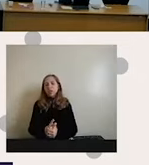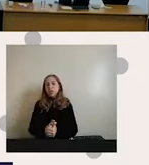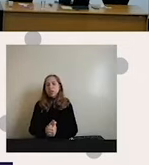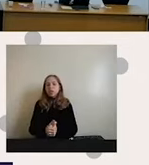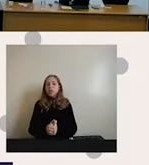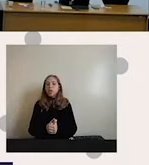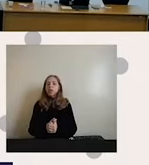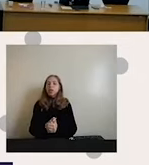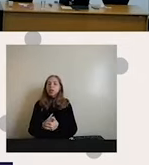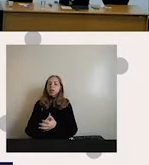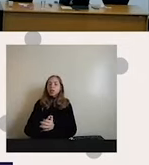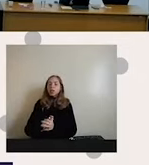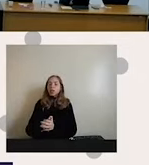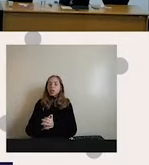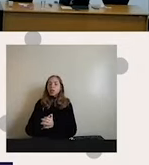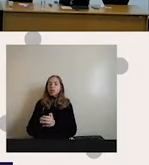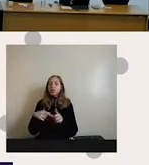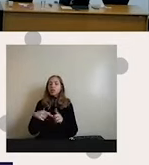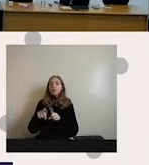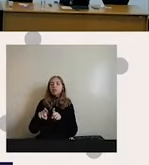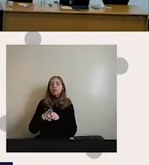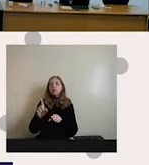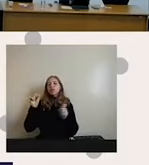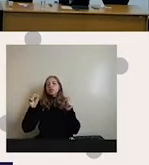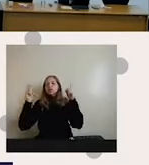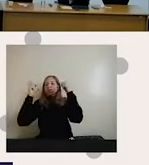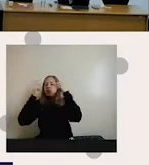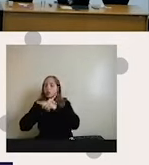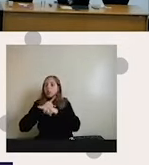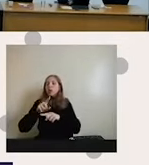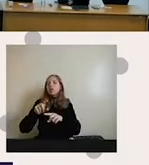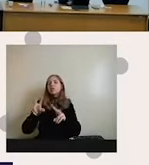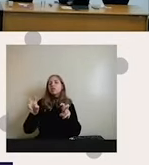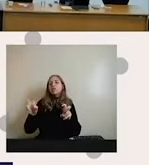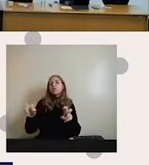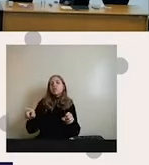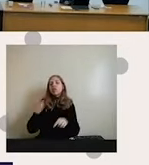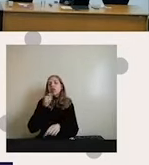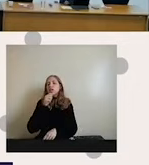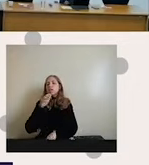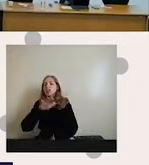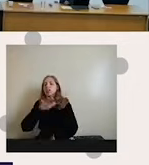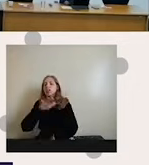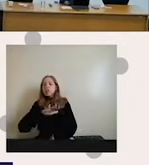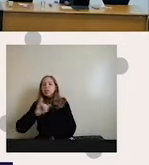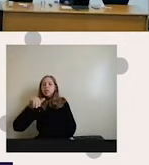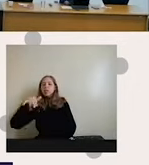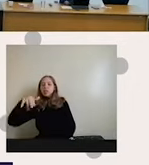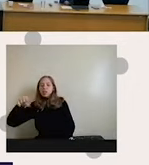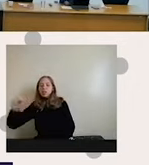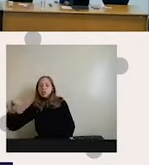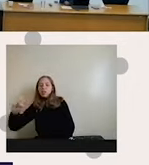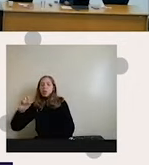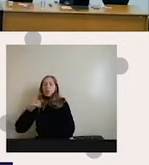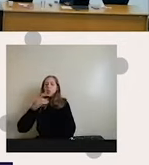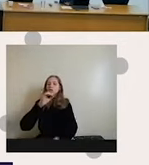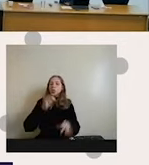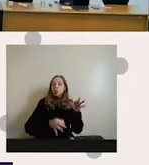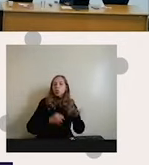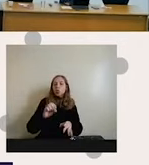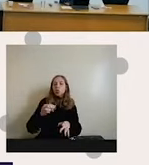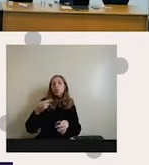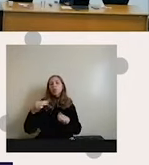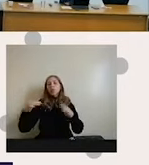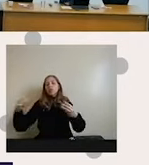da dificuldade que nós temos ainda nos âmbitos periciais, seja INSS, seja Justiça, seja Ministério Público, da intersetorialidade, né,